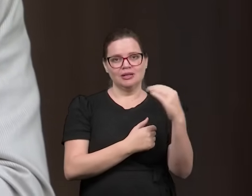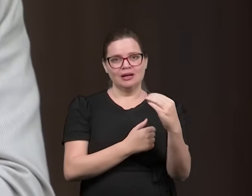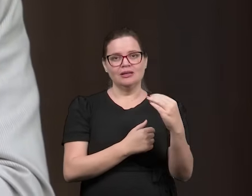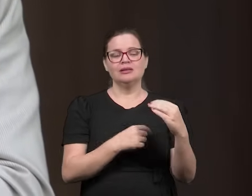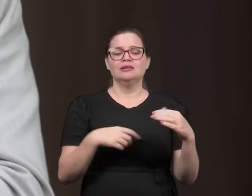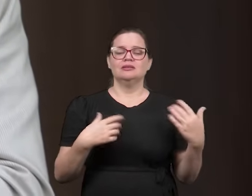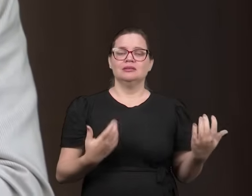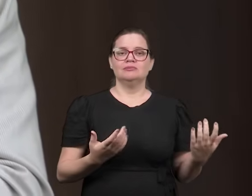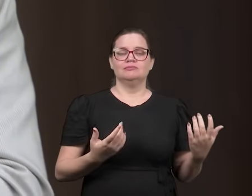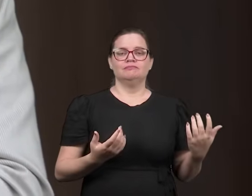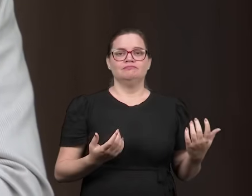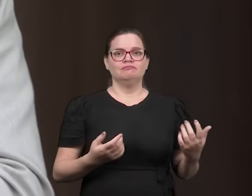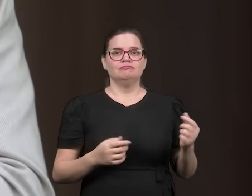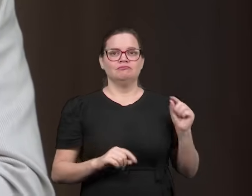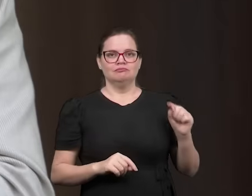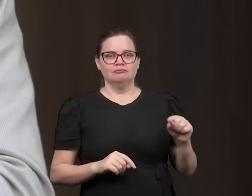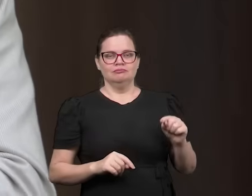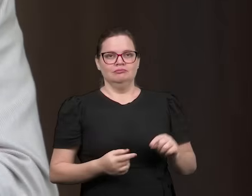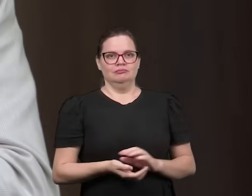ele trouxe